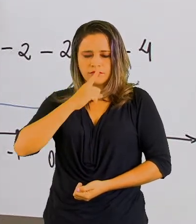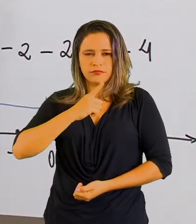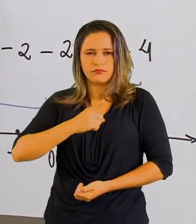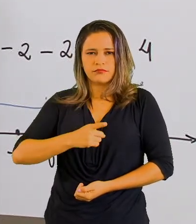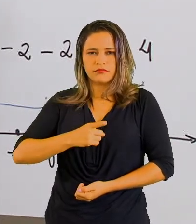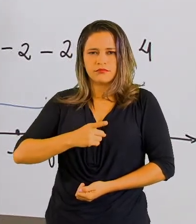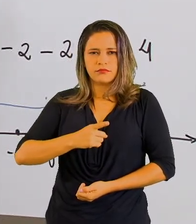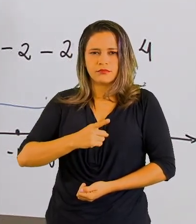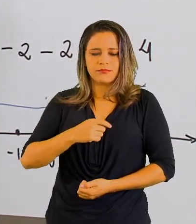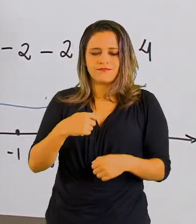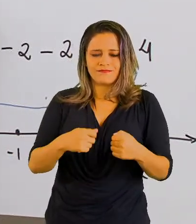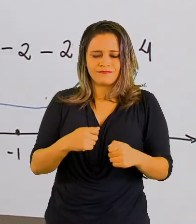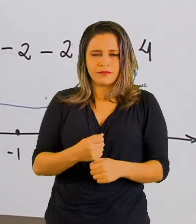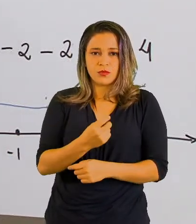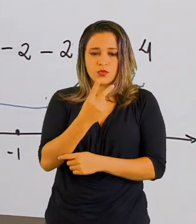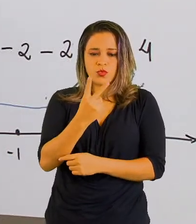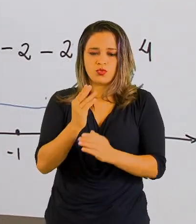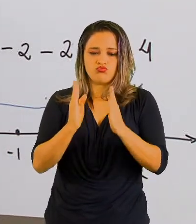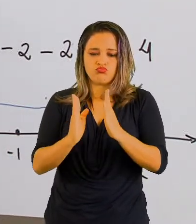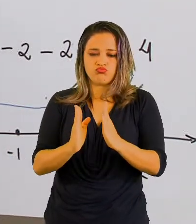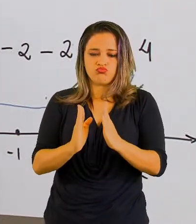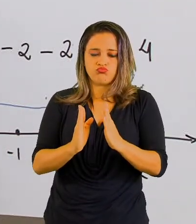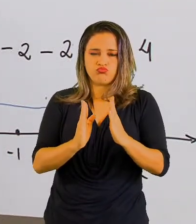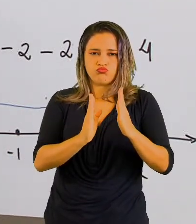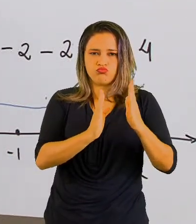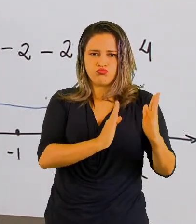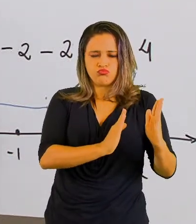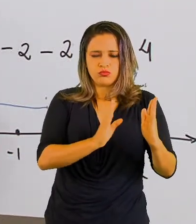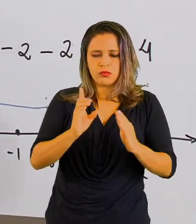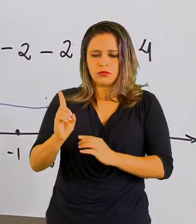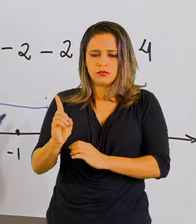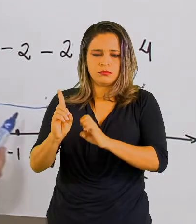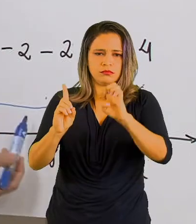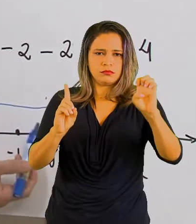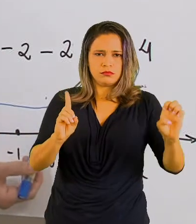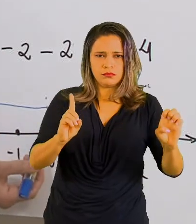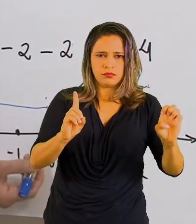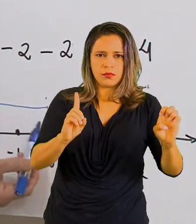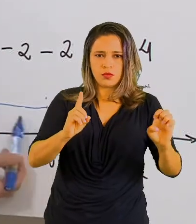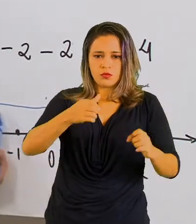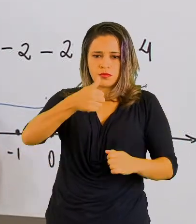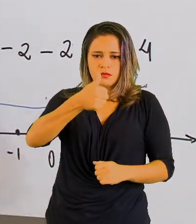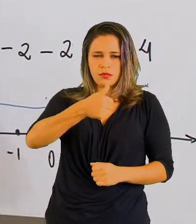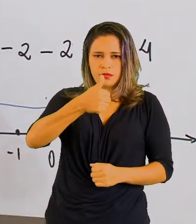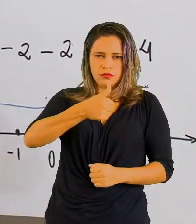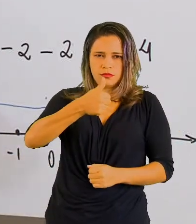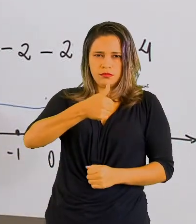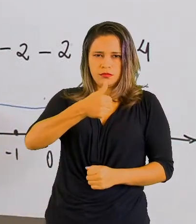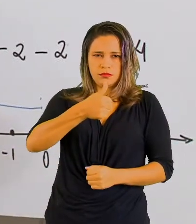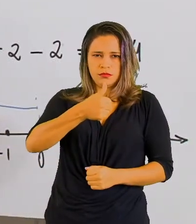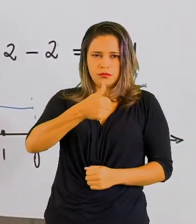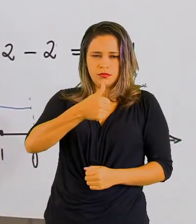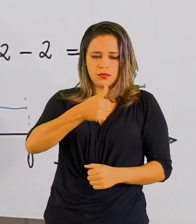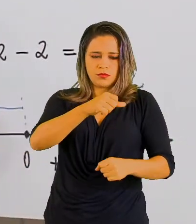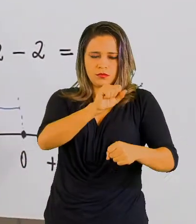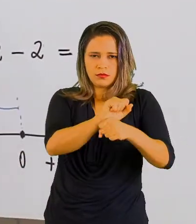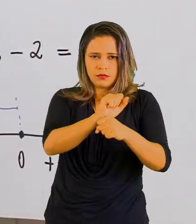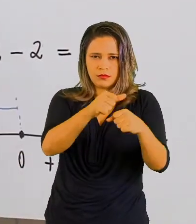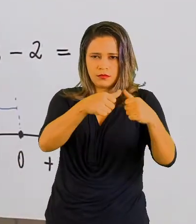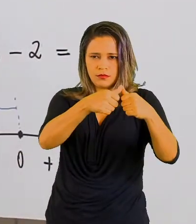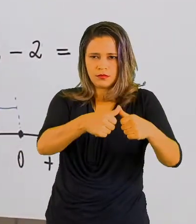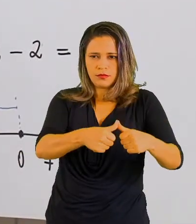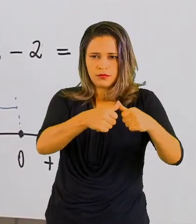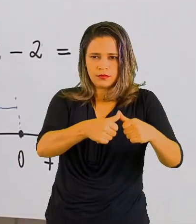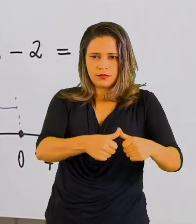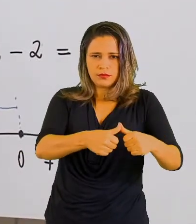2 deslocamentos de 2 unidades, da direita para a esquerda. Então, o primeiro deslocamento, eu vou parar aqui, na abscissa